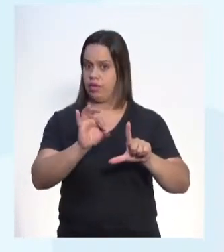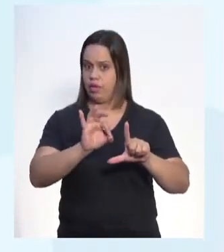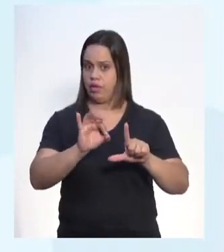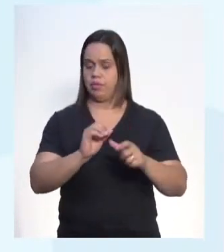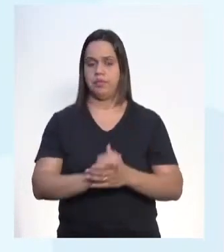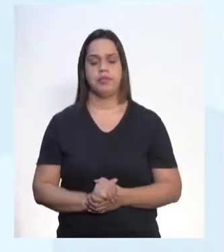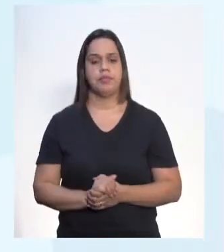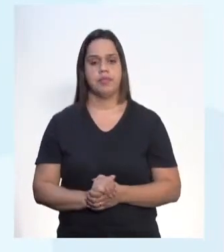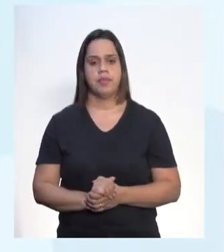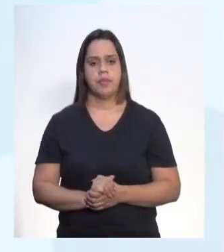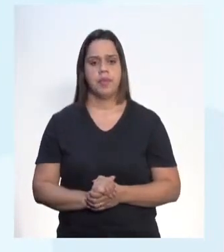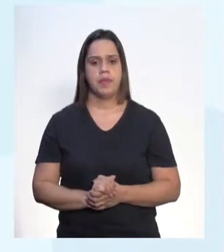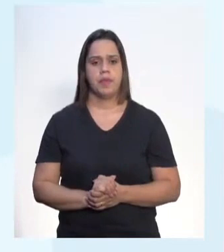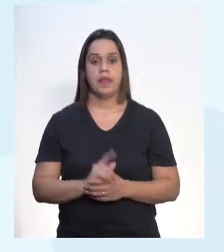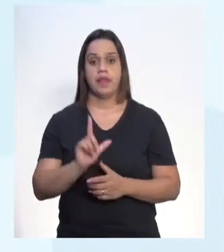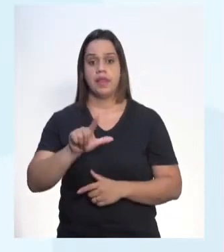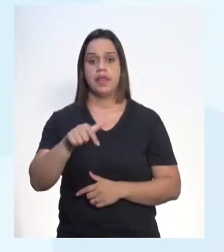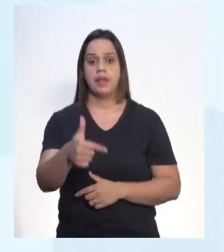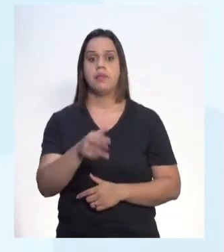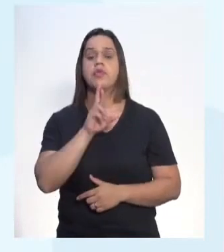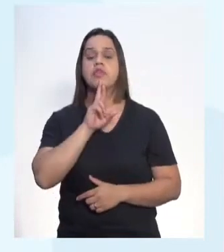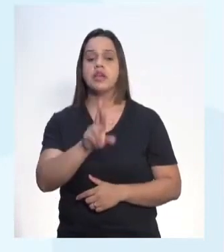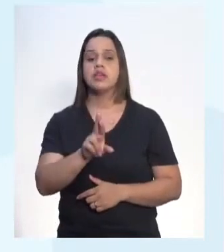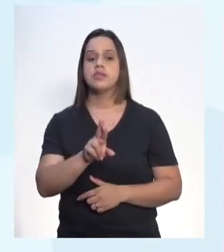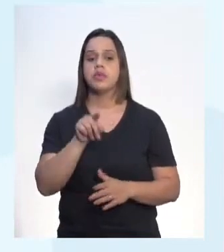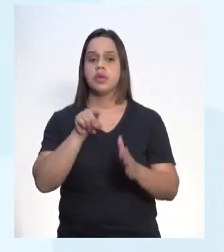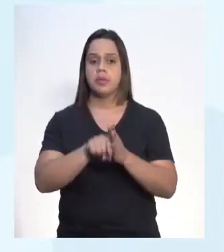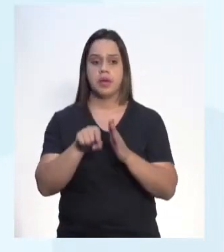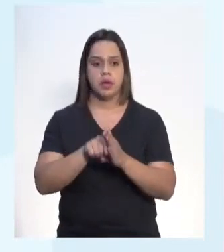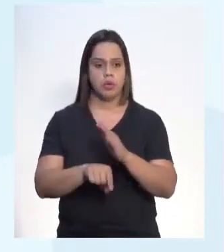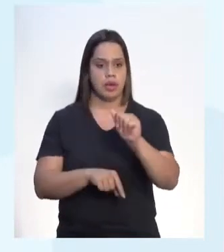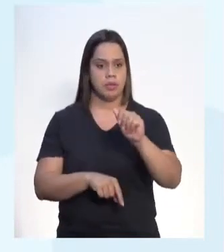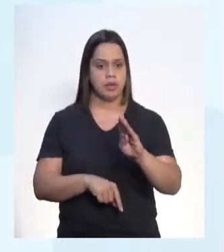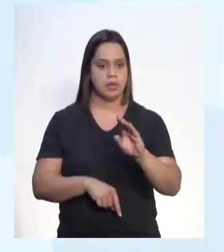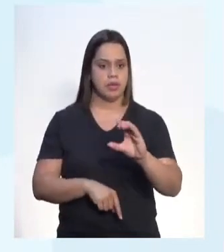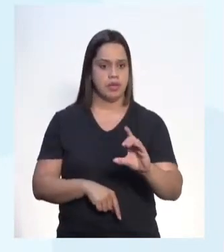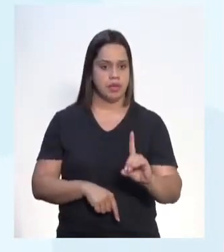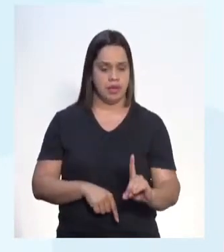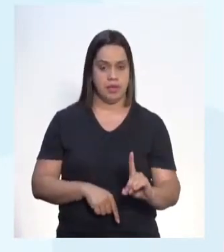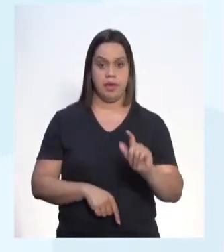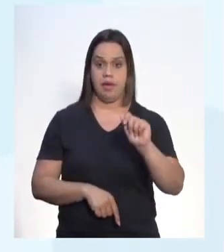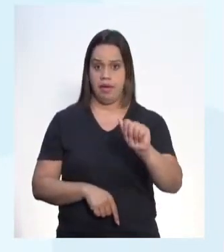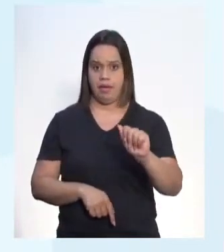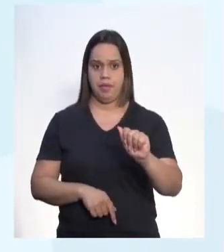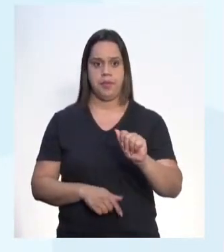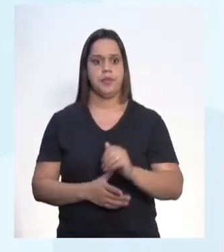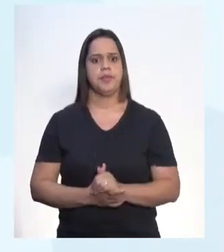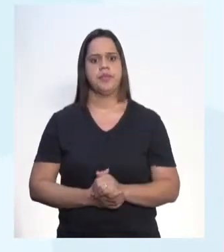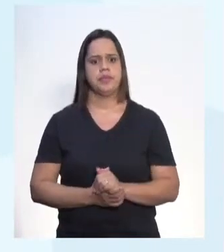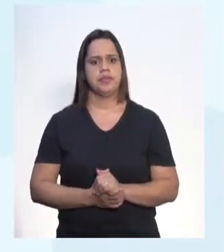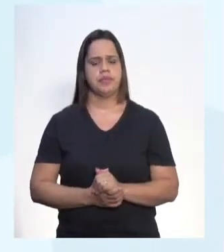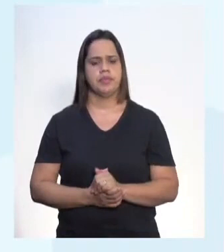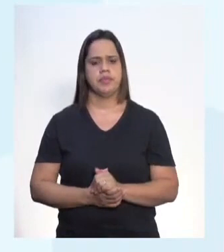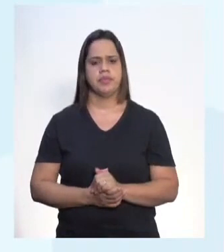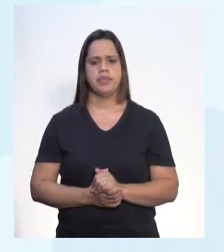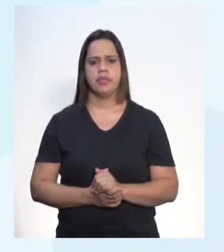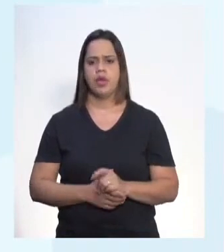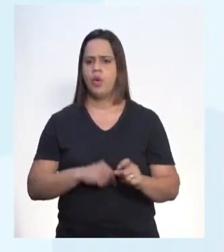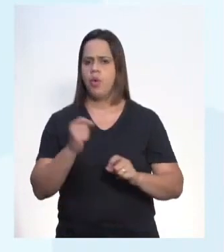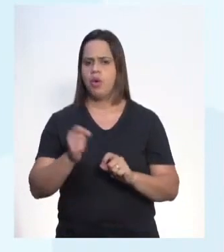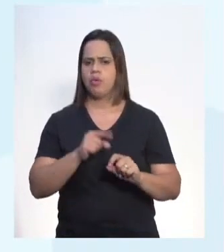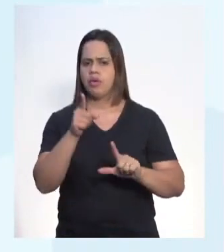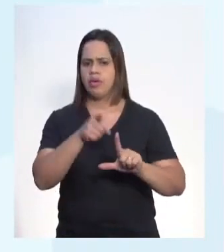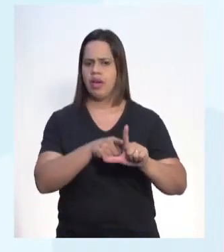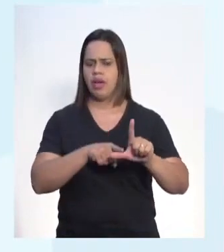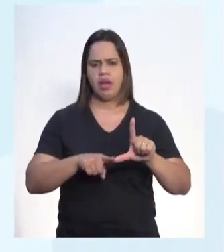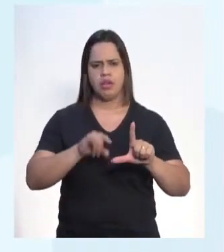graus. Em seguida, responda algumas perguntas. Letra A. Quais são os vértices